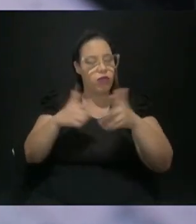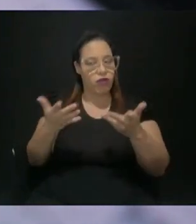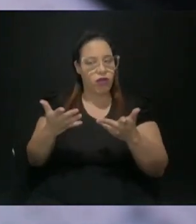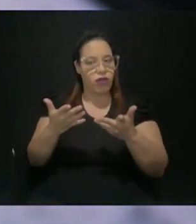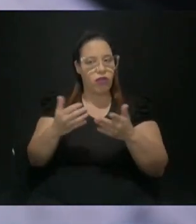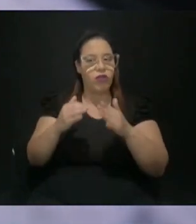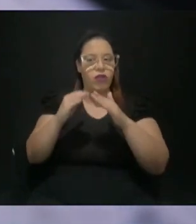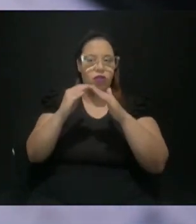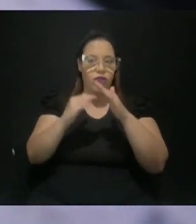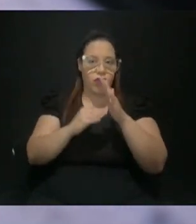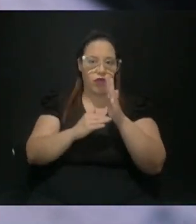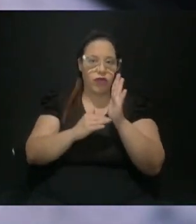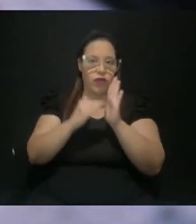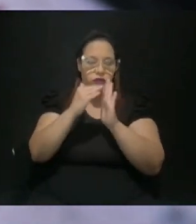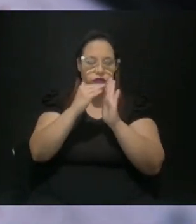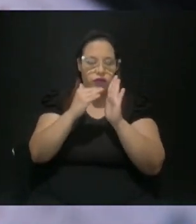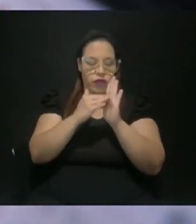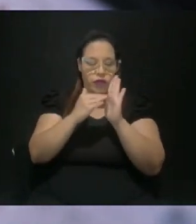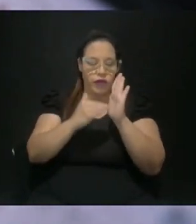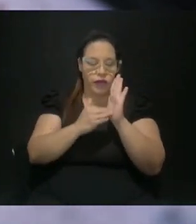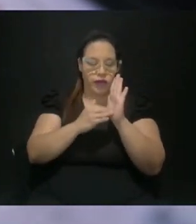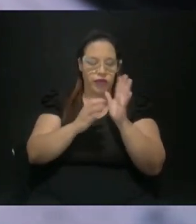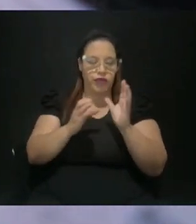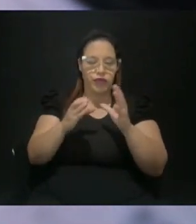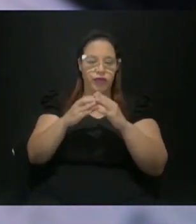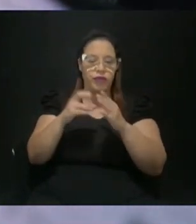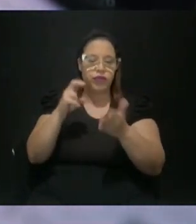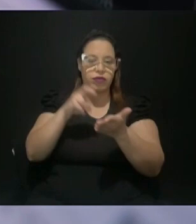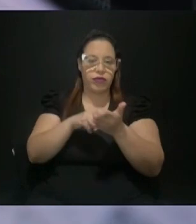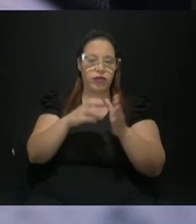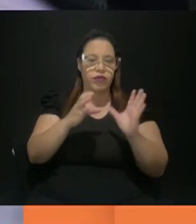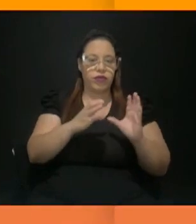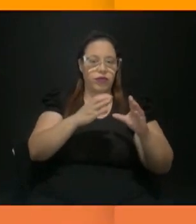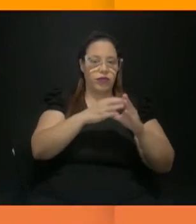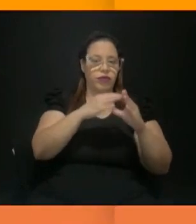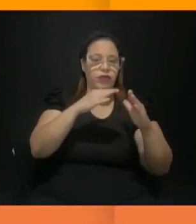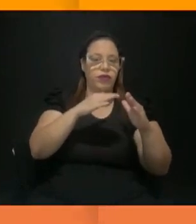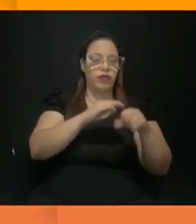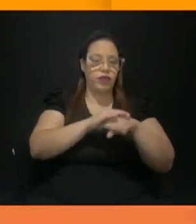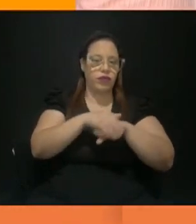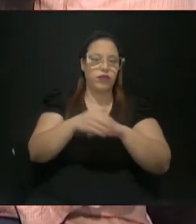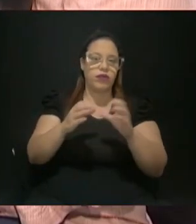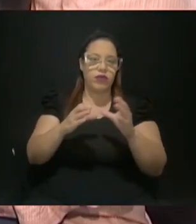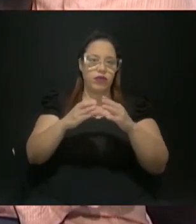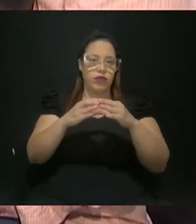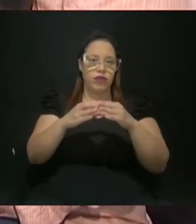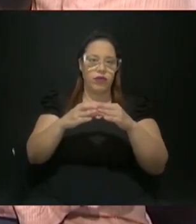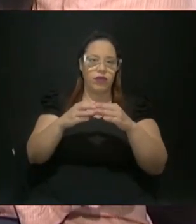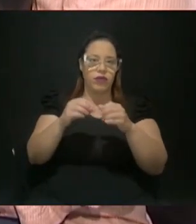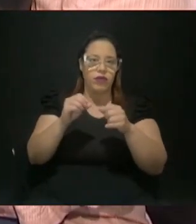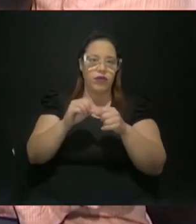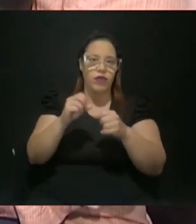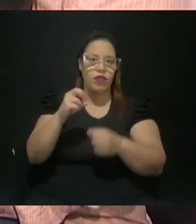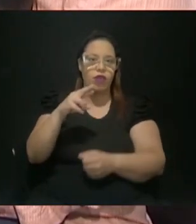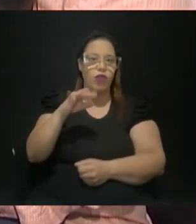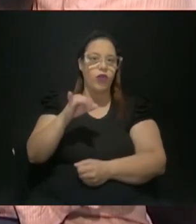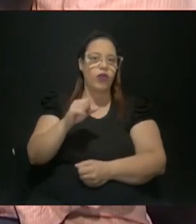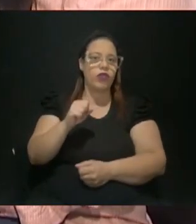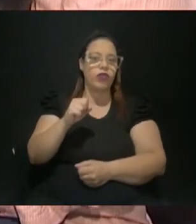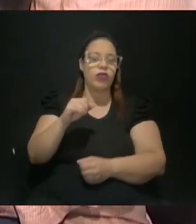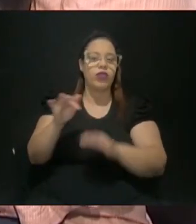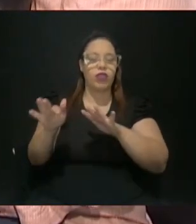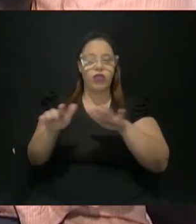exatos. Então são equipes que trabalham de manhã, equipes que trabalham à noite e equipes que fazem noite, fins de semana, enfim.